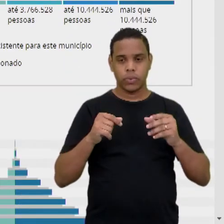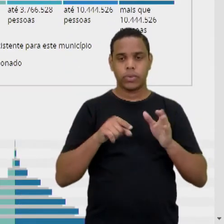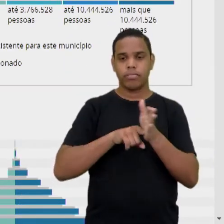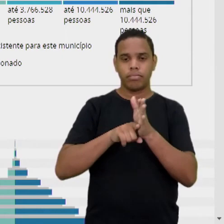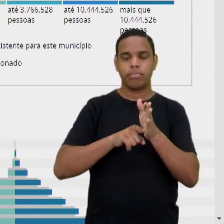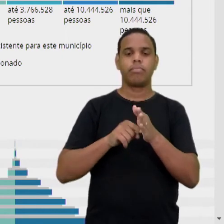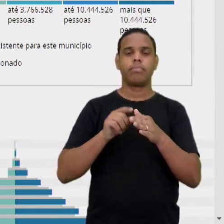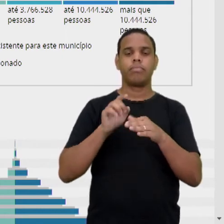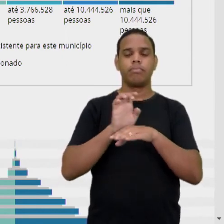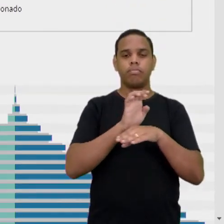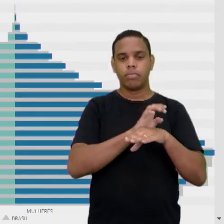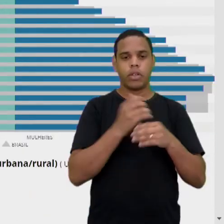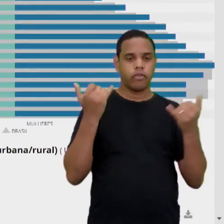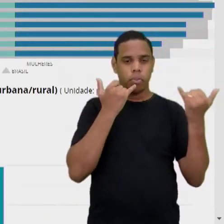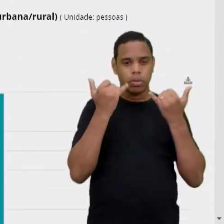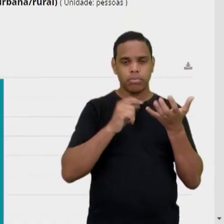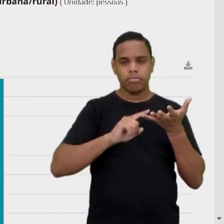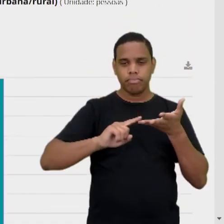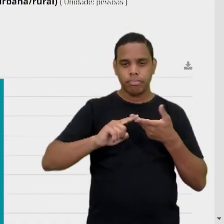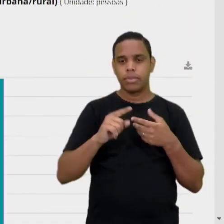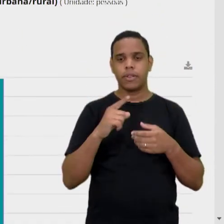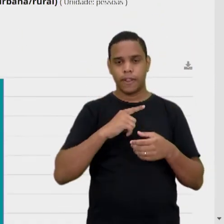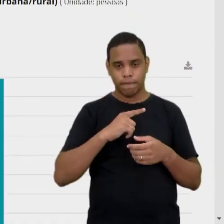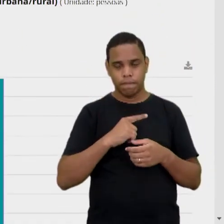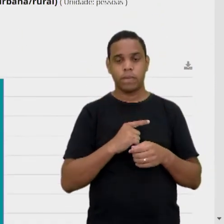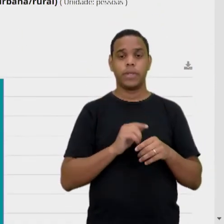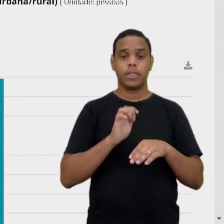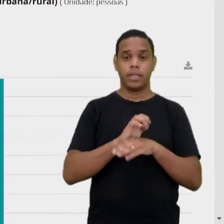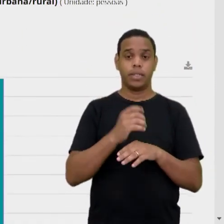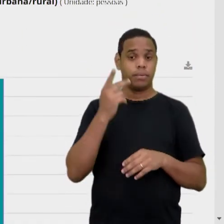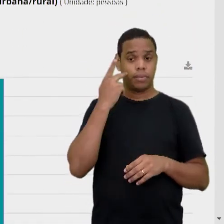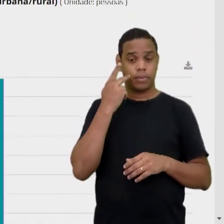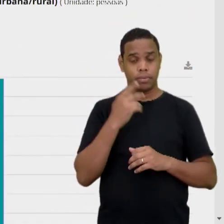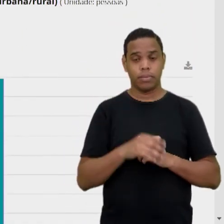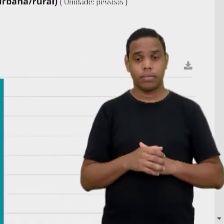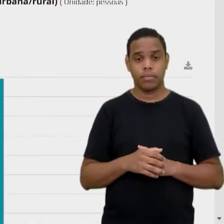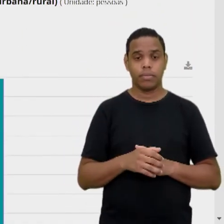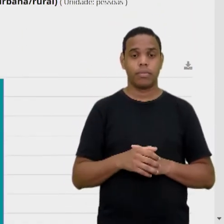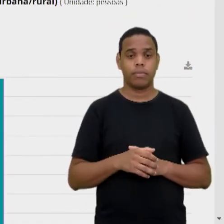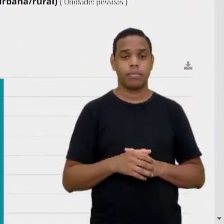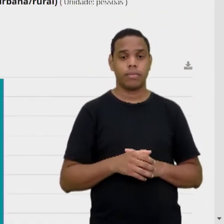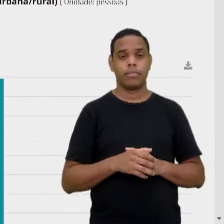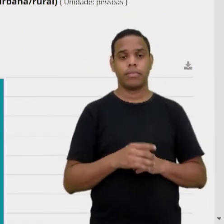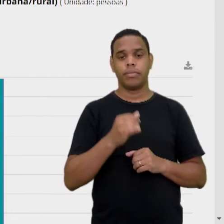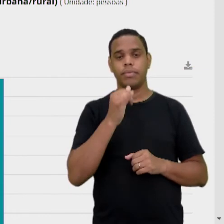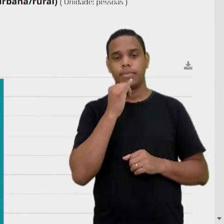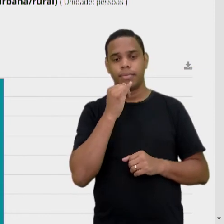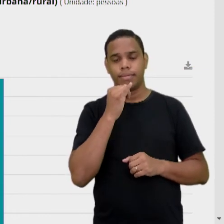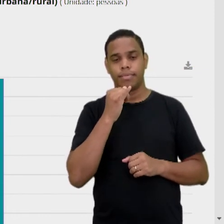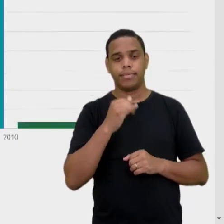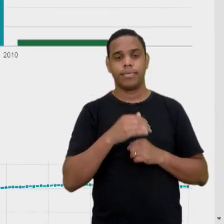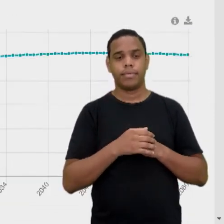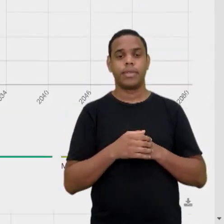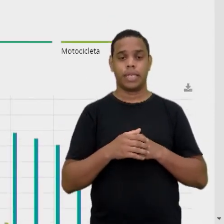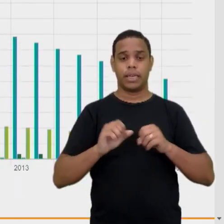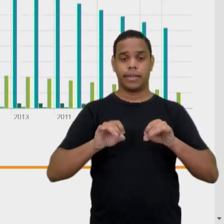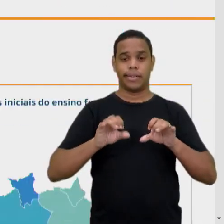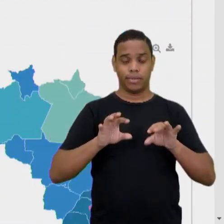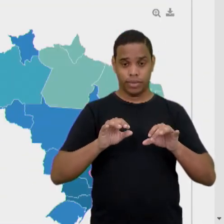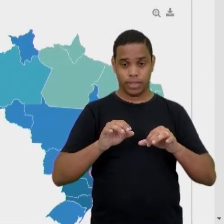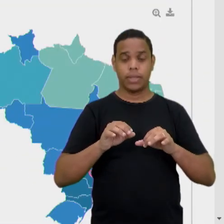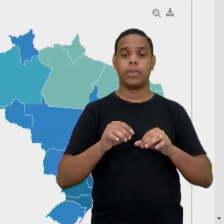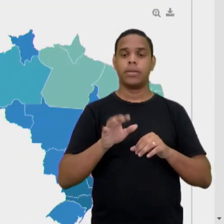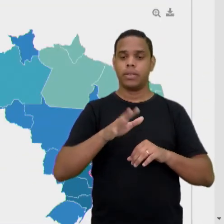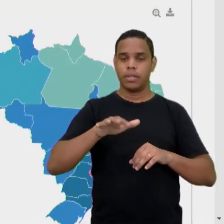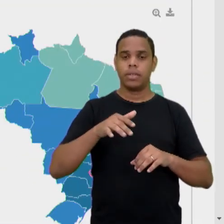dados aqui, né, do estado de São Paulo. Vou entrar aqui, por exemplo, em educação,